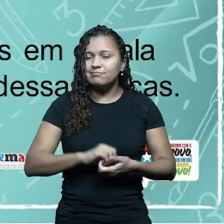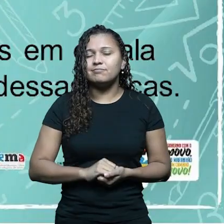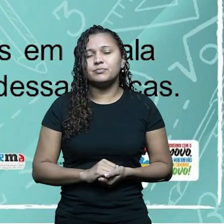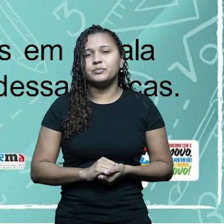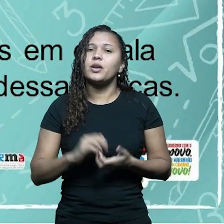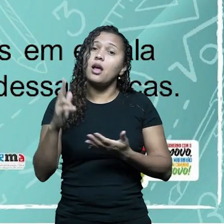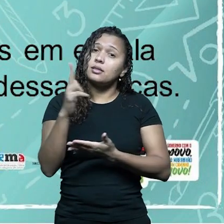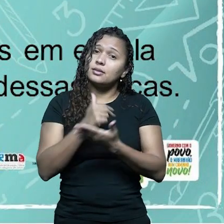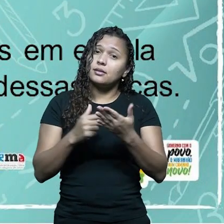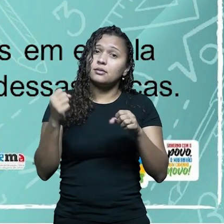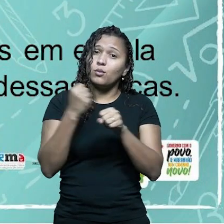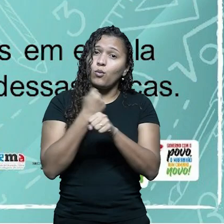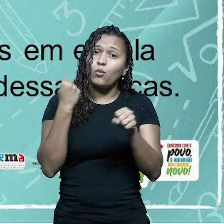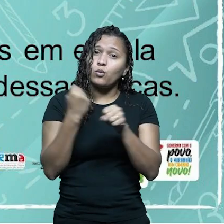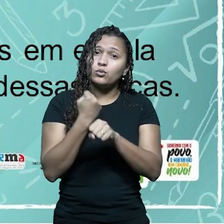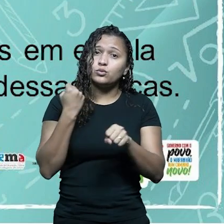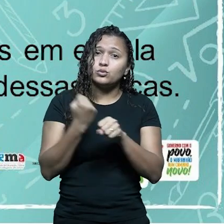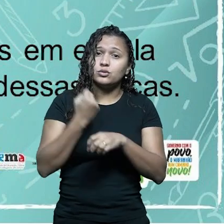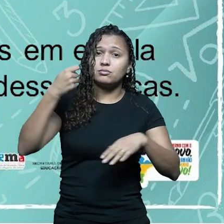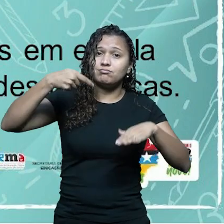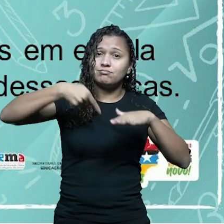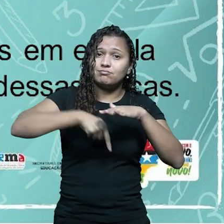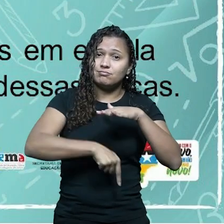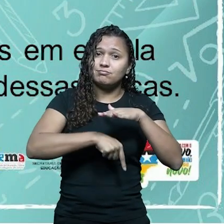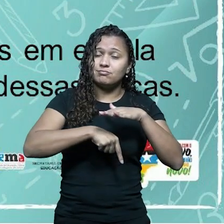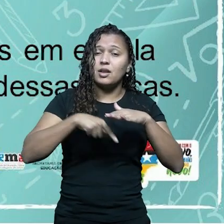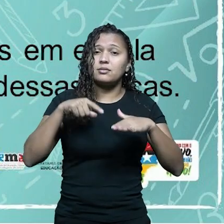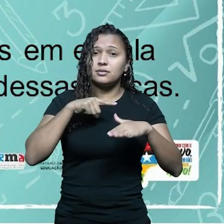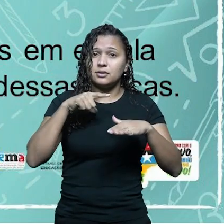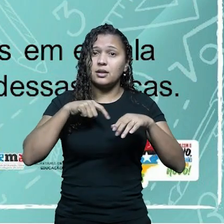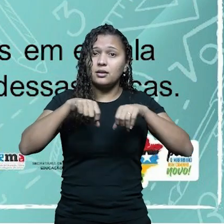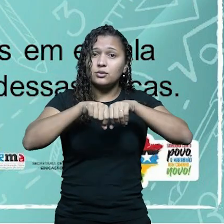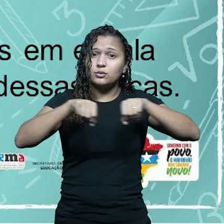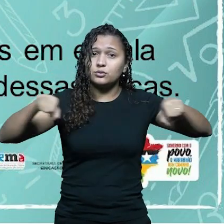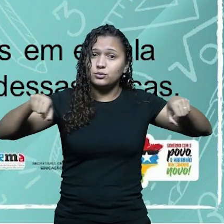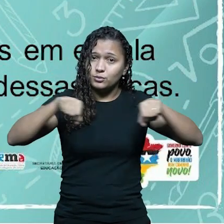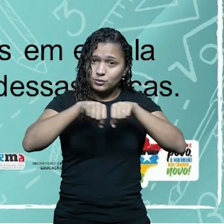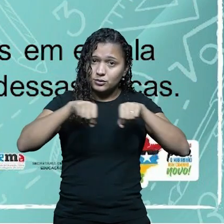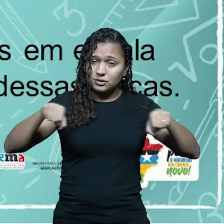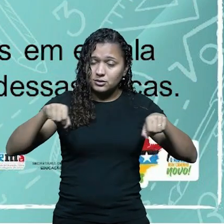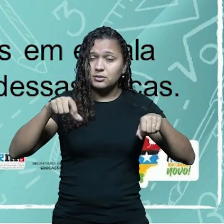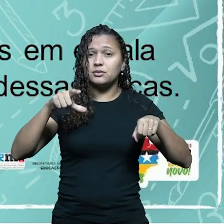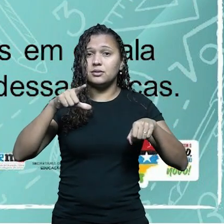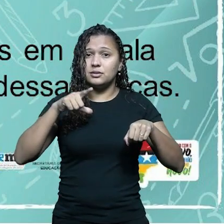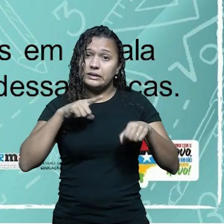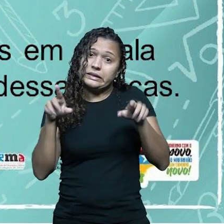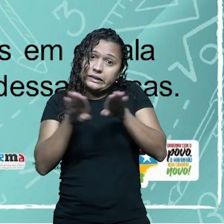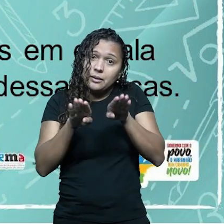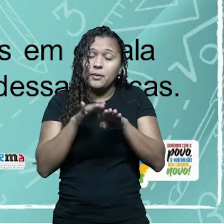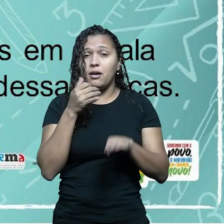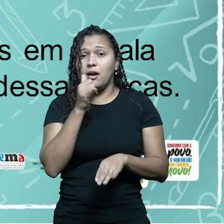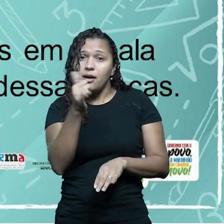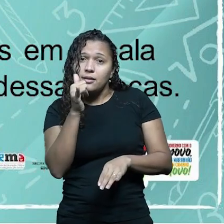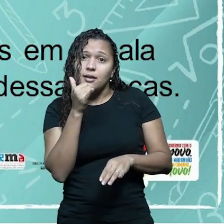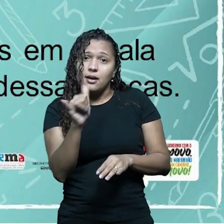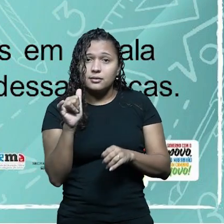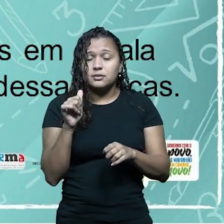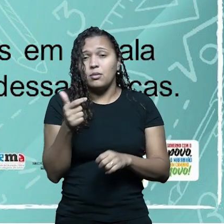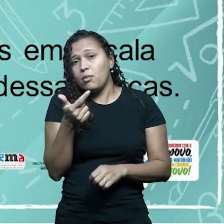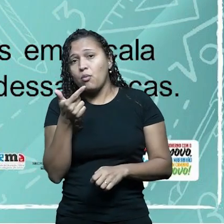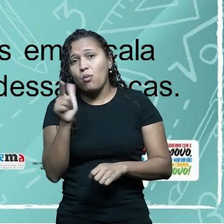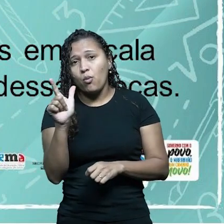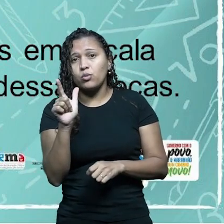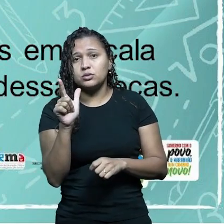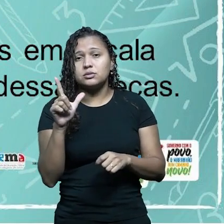tubulações. Desenho de construção subterrâneas. Contém as tubulações subterrâneas, instalações elétricas e